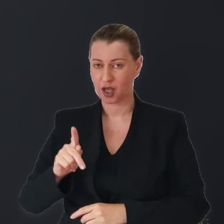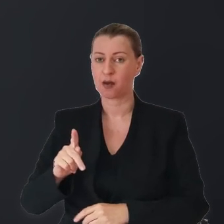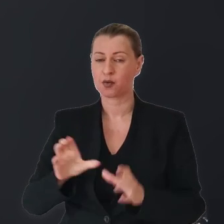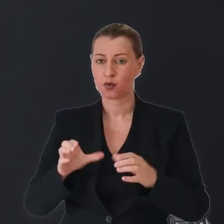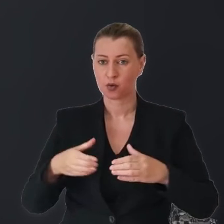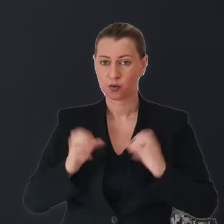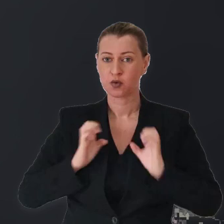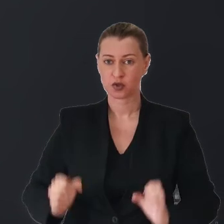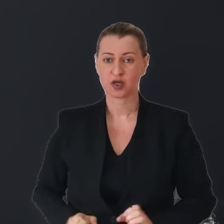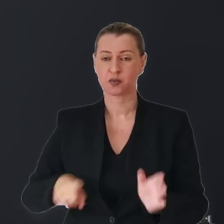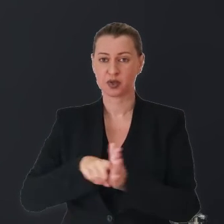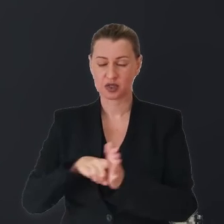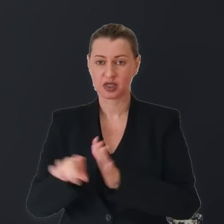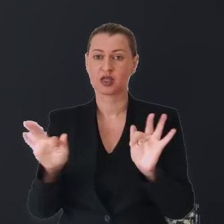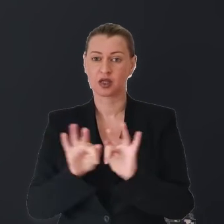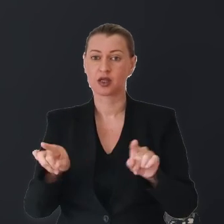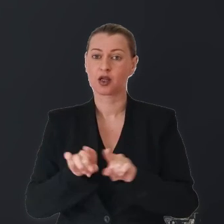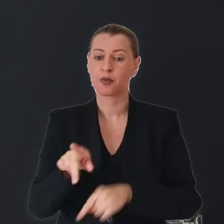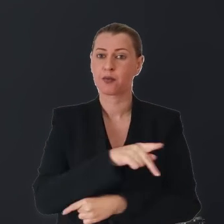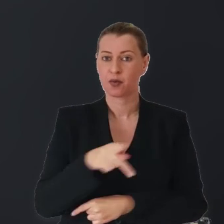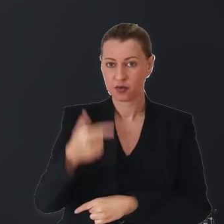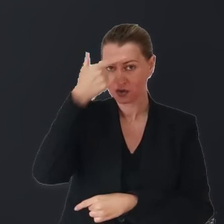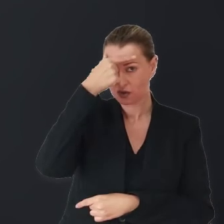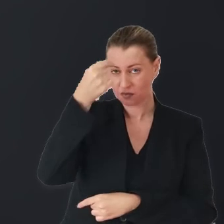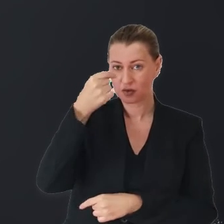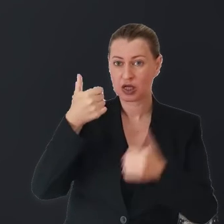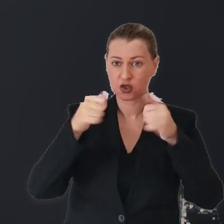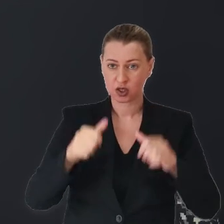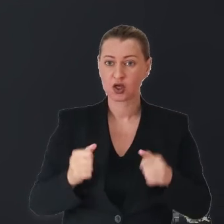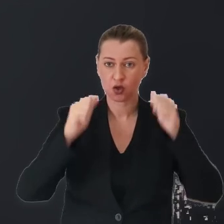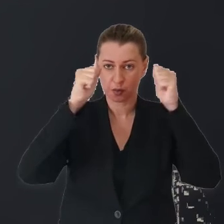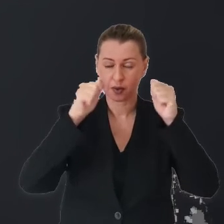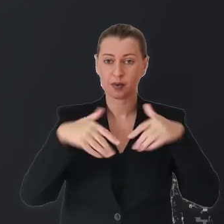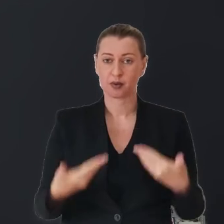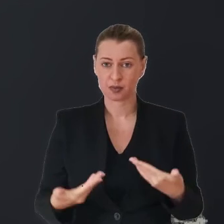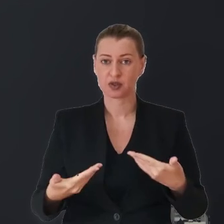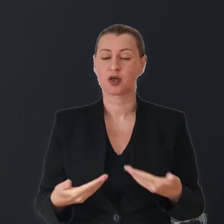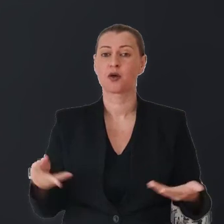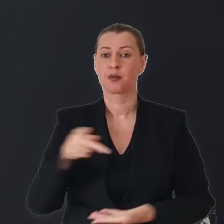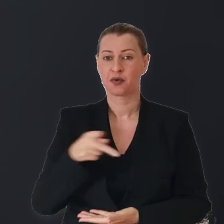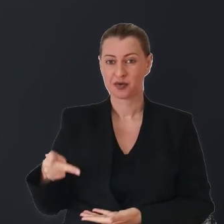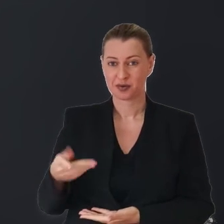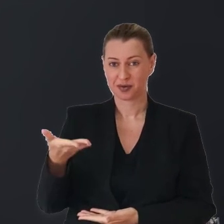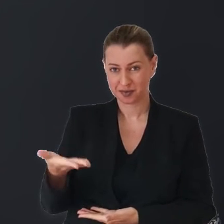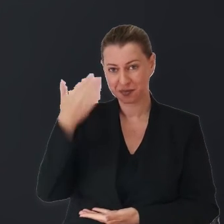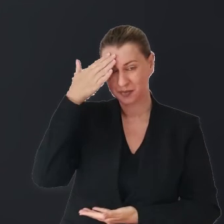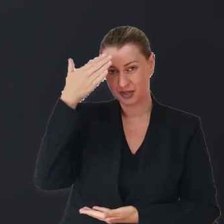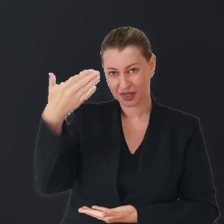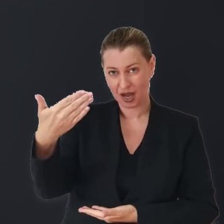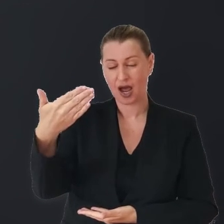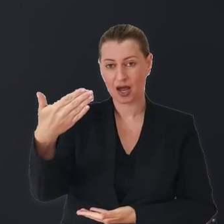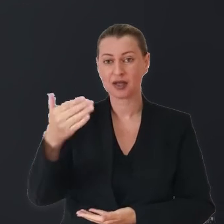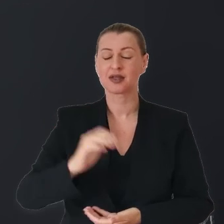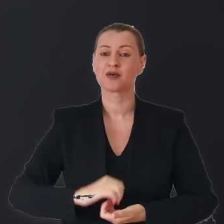Comitê de Ética em Pesquisa da Universidade Fevale, também professora da graduação em quiropraxia, professora Raniele Gellen Zappellini. Obrigado